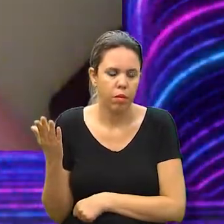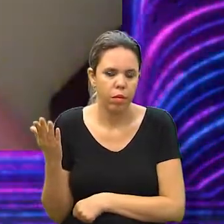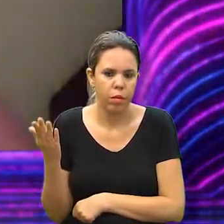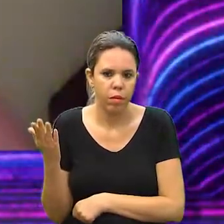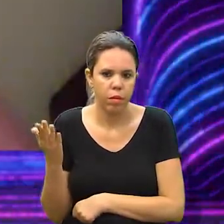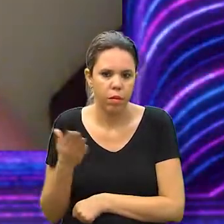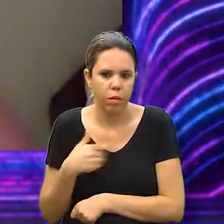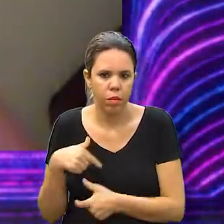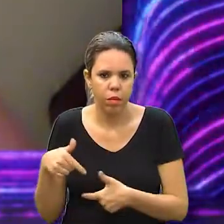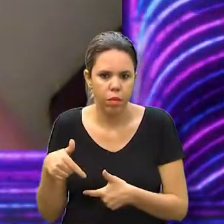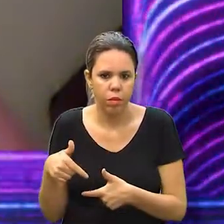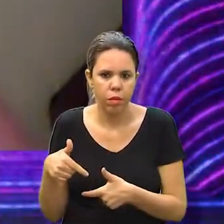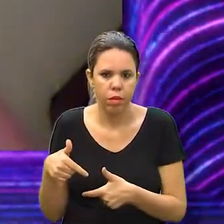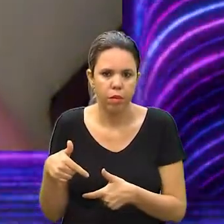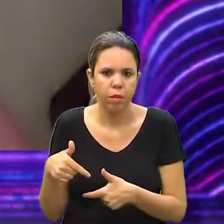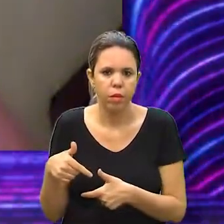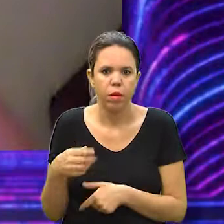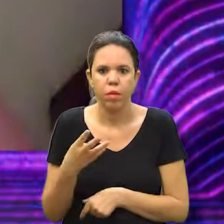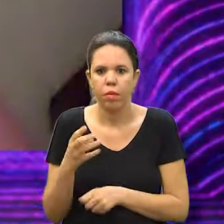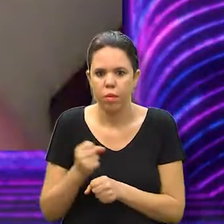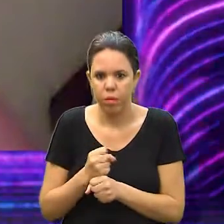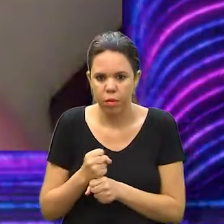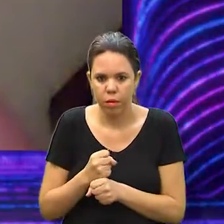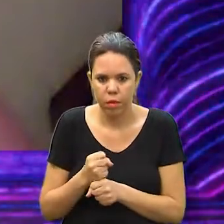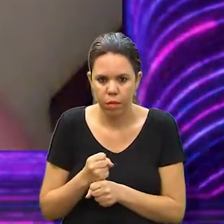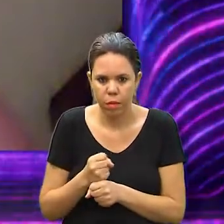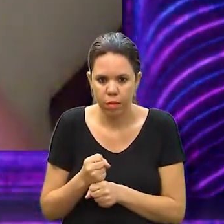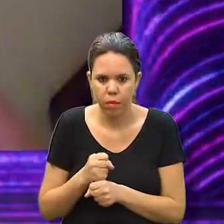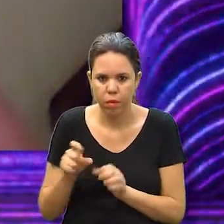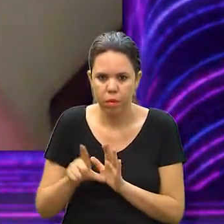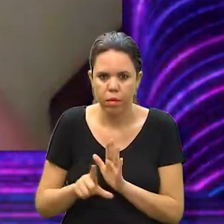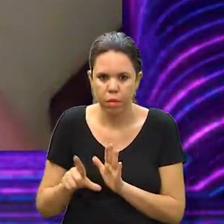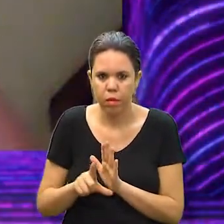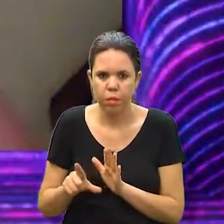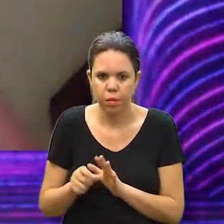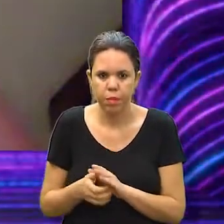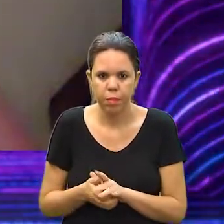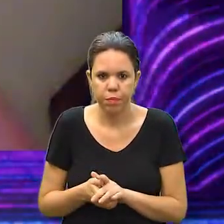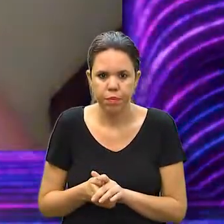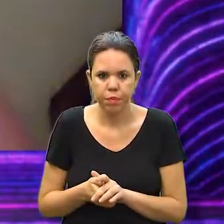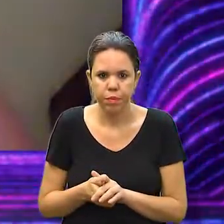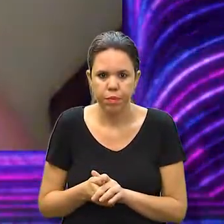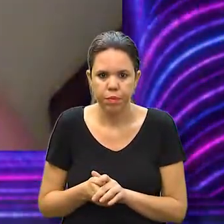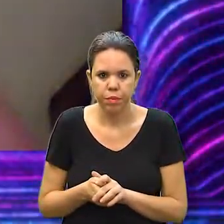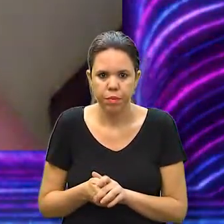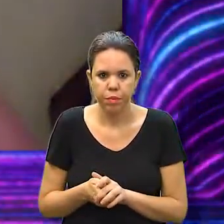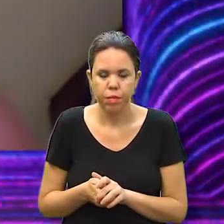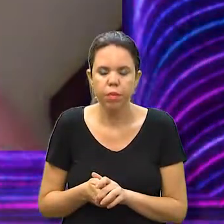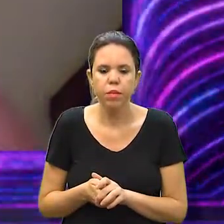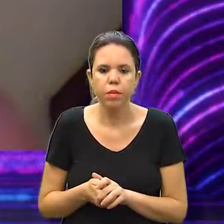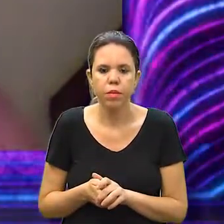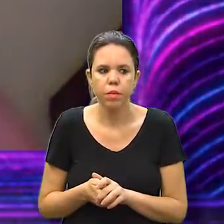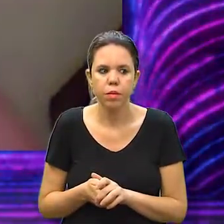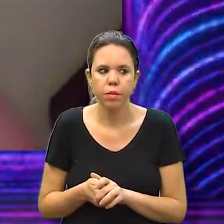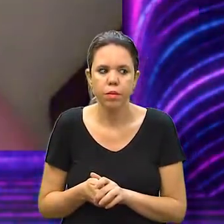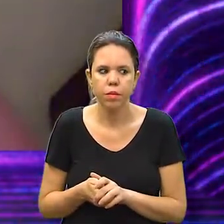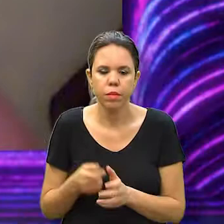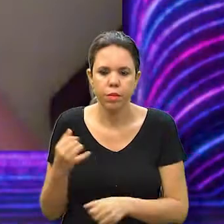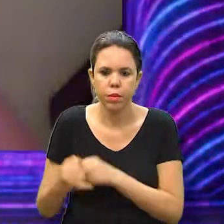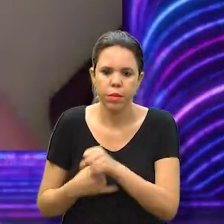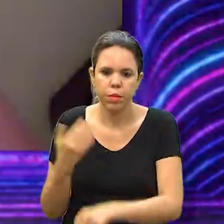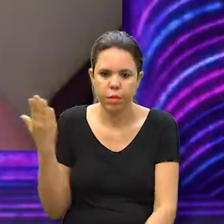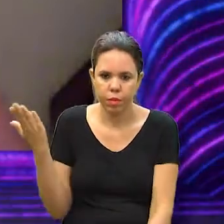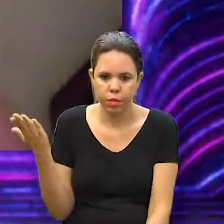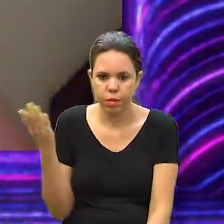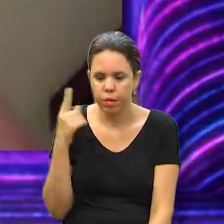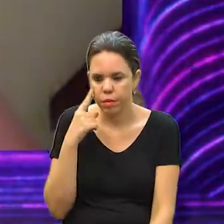meu trabalho todo, nesses 40 anos de trabalho de literatura, flaviamoniz.com, né? que é um site bem